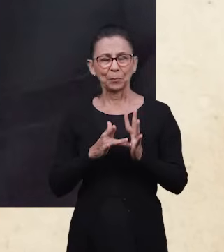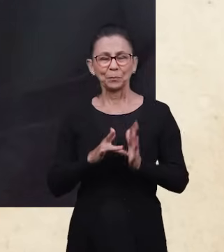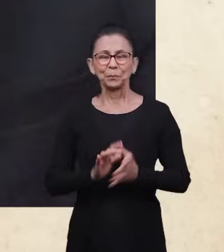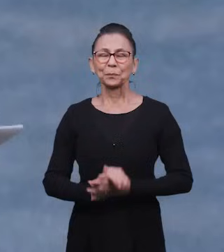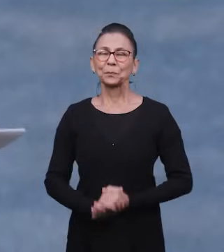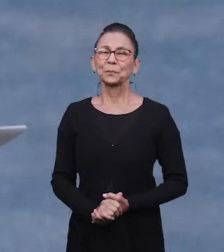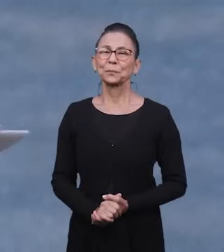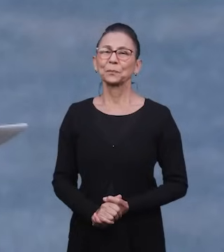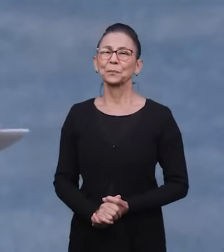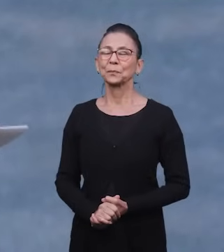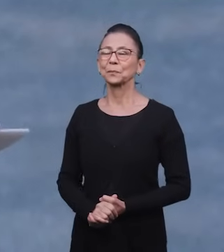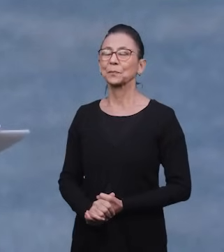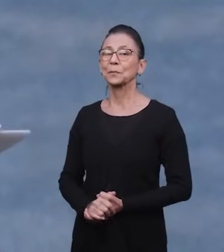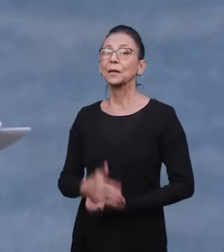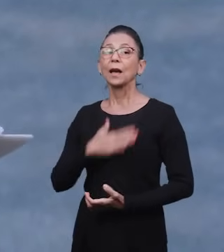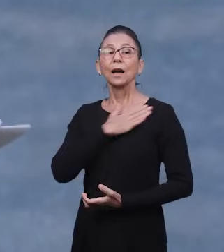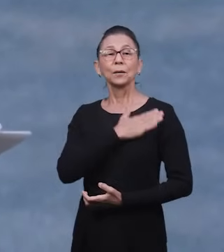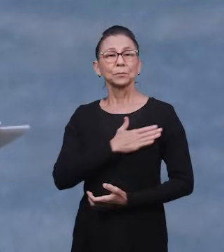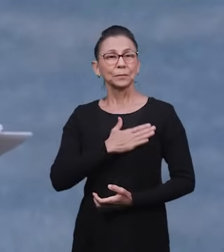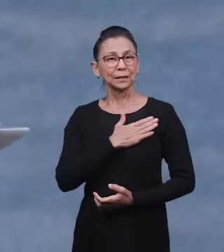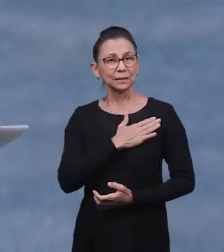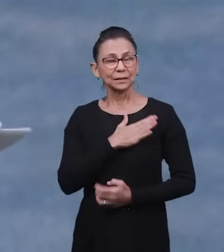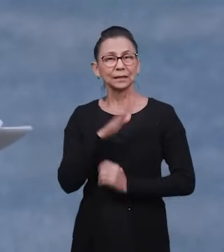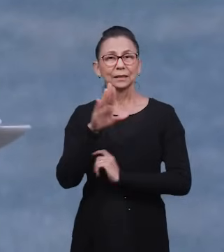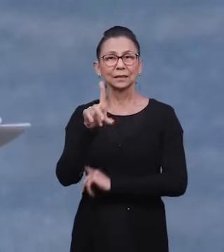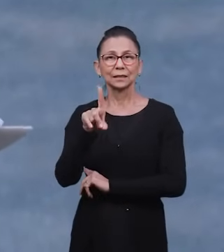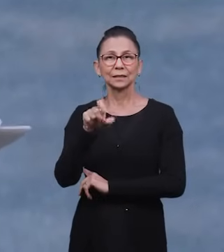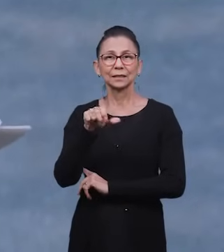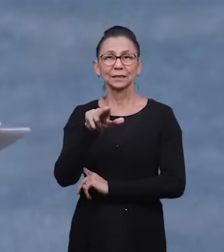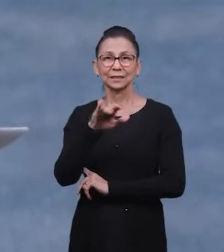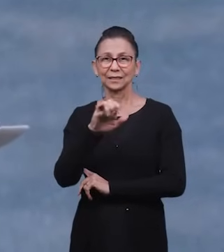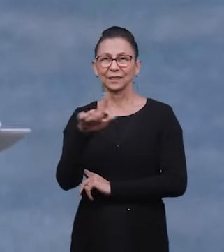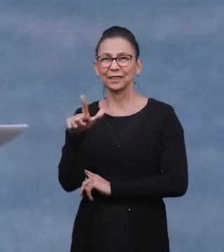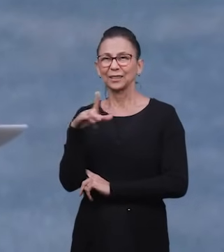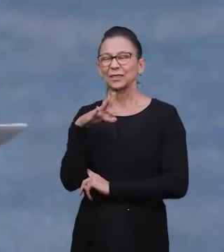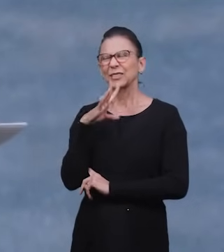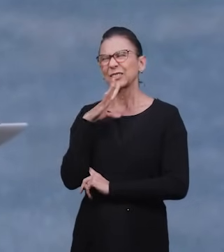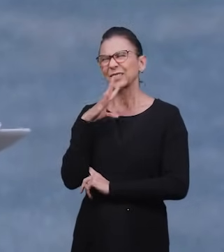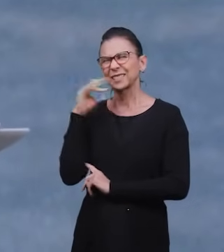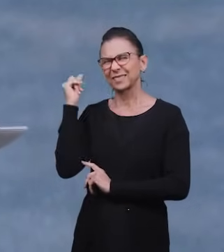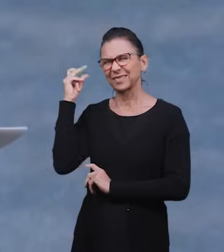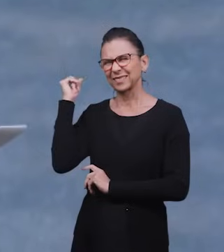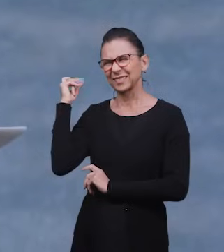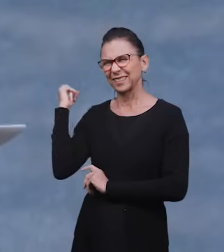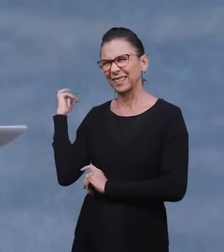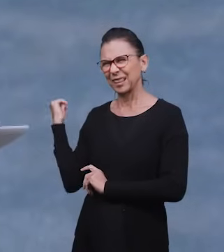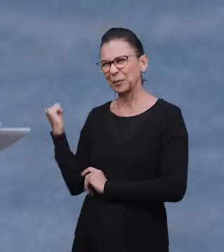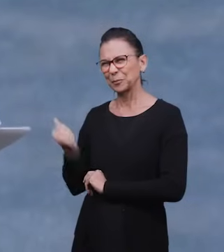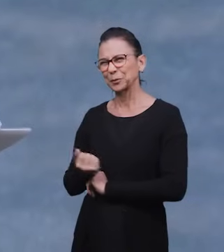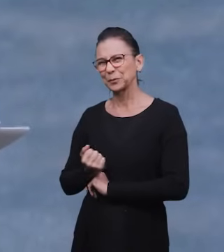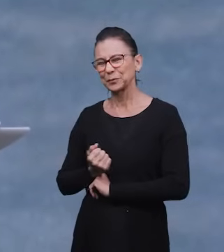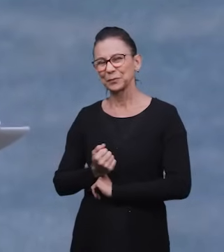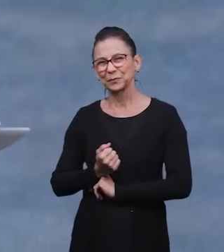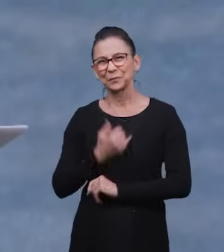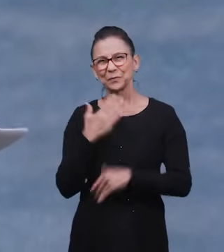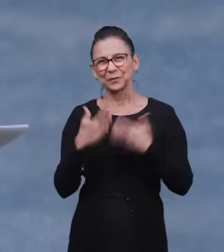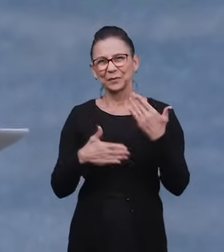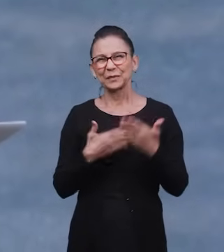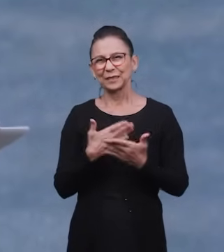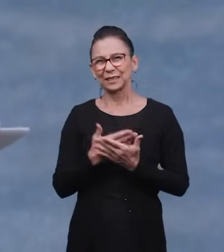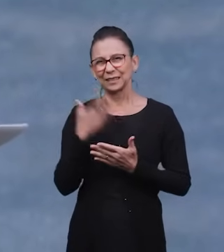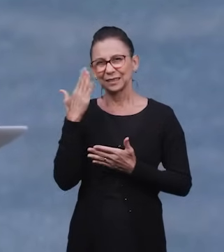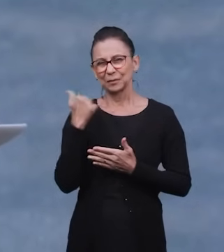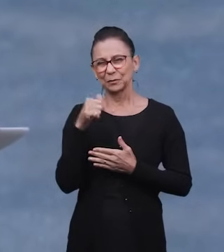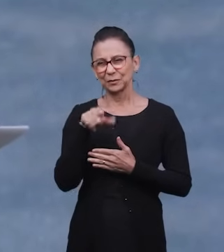Senhor. Daniel, prazer falar com você. Nós nos conhecemos de longas datas, é isso mesmo? Uma alegria saber que você